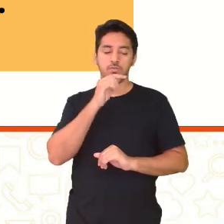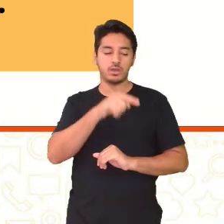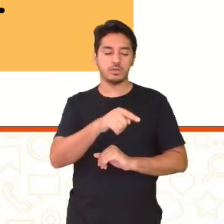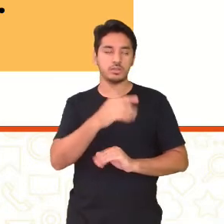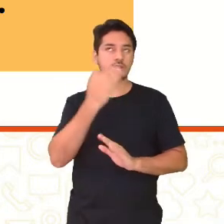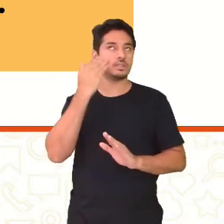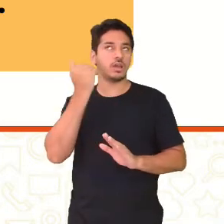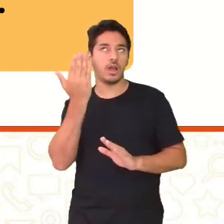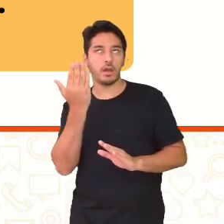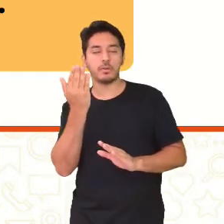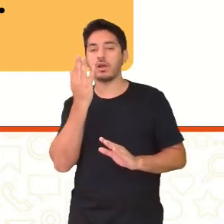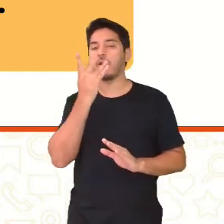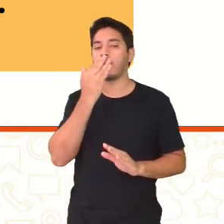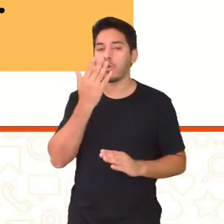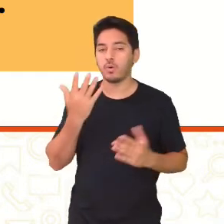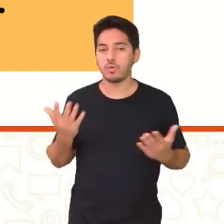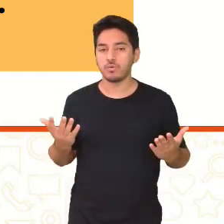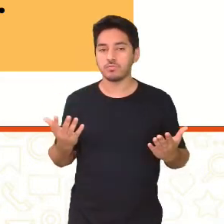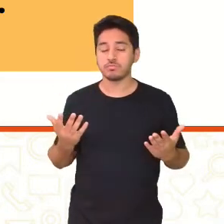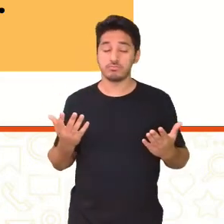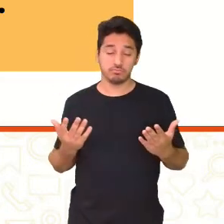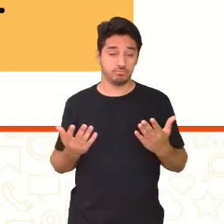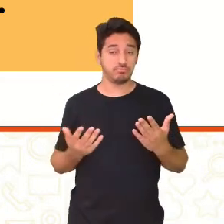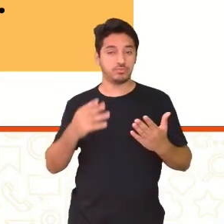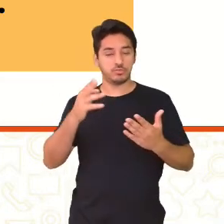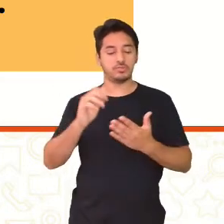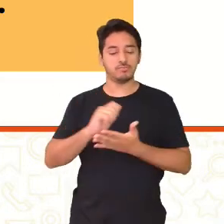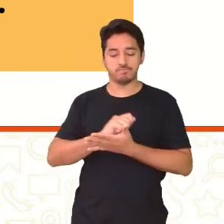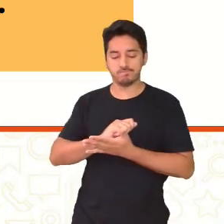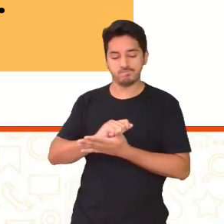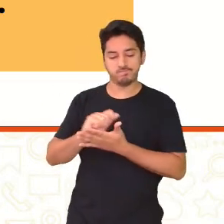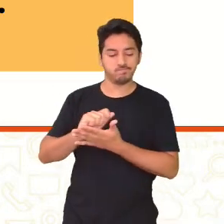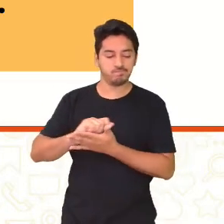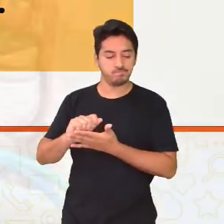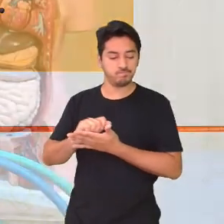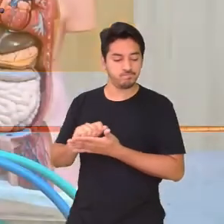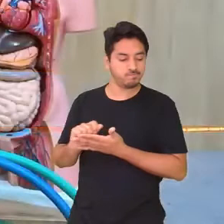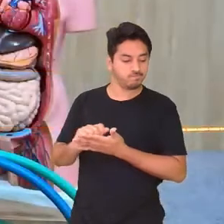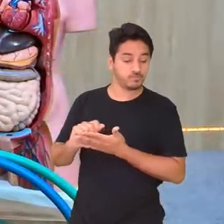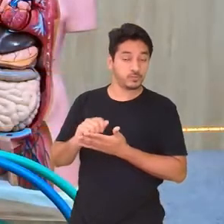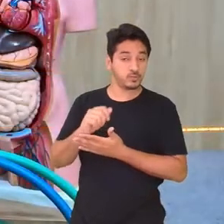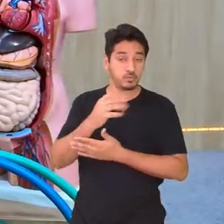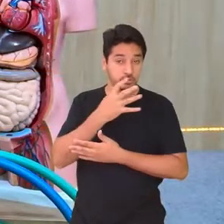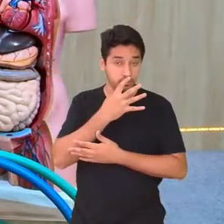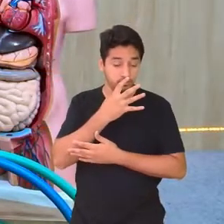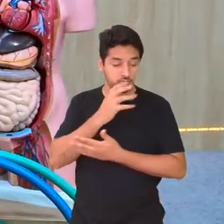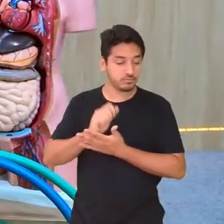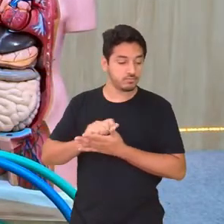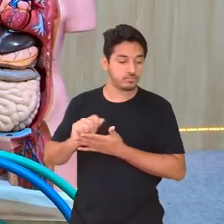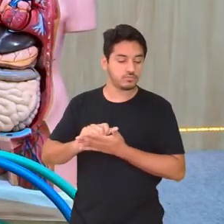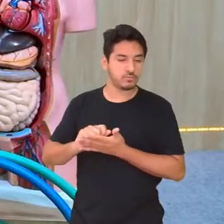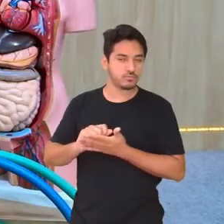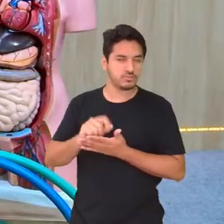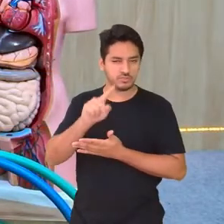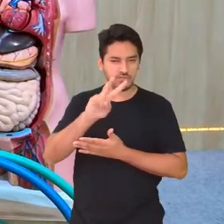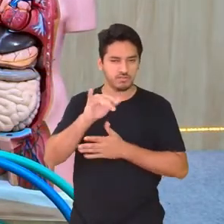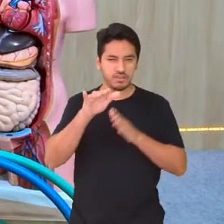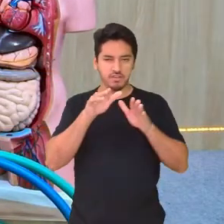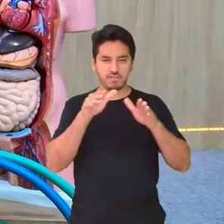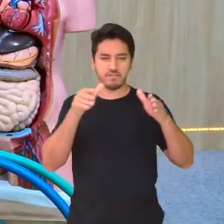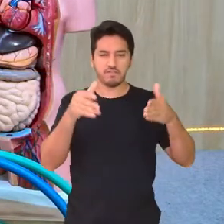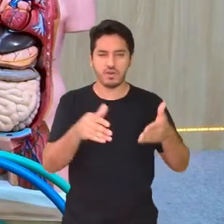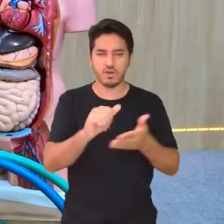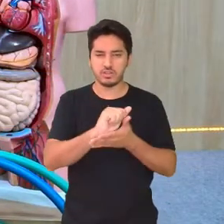cores. Então, você, nas suas anotações, nessa sua observação, você não vai focar em